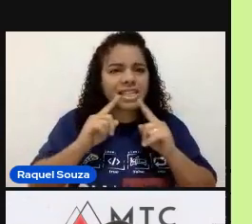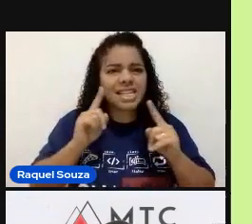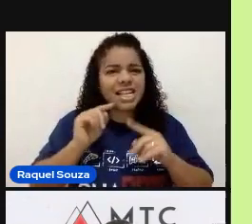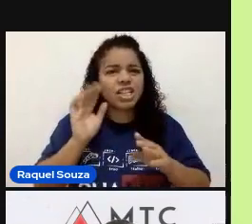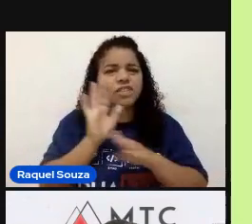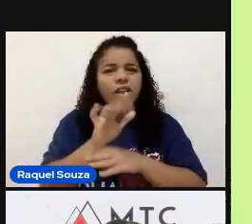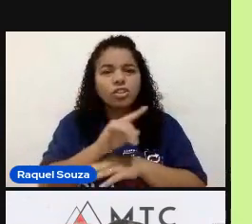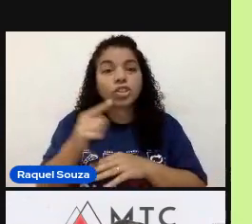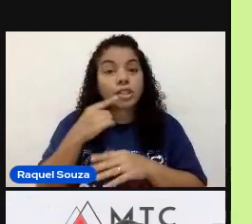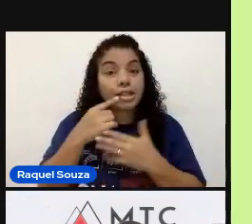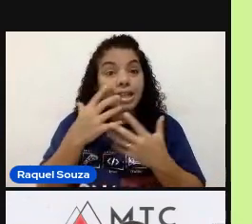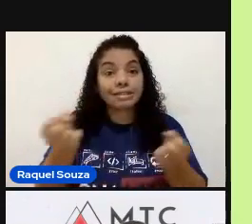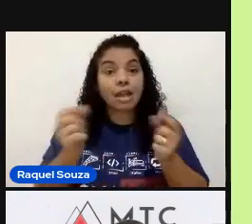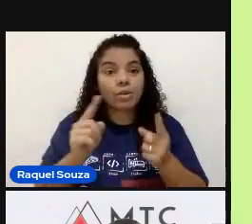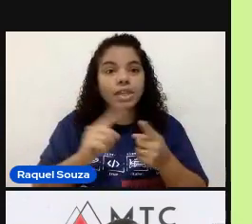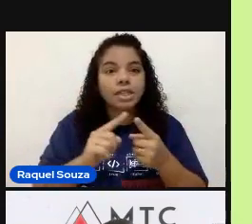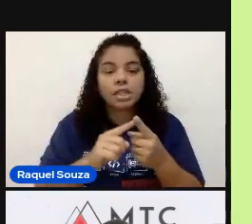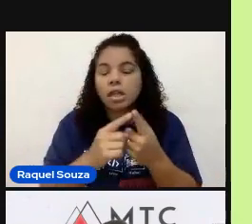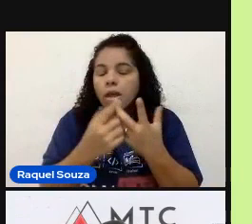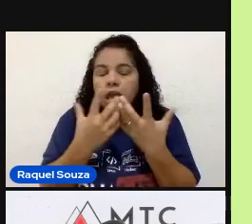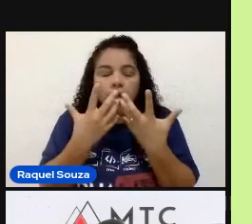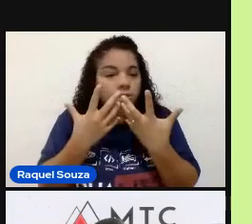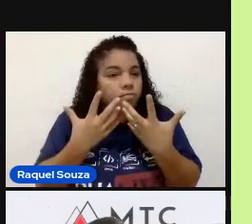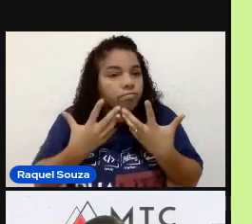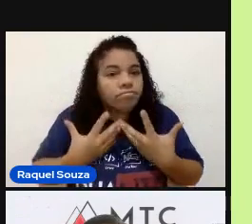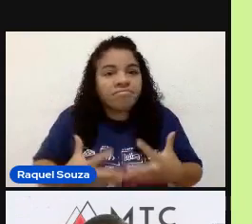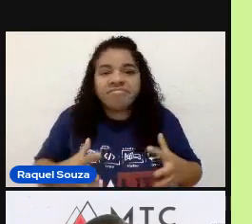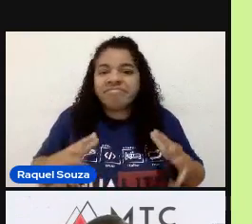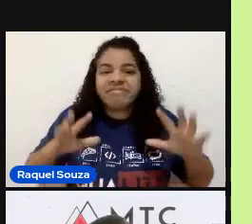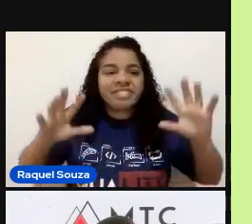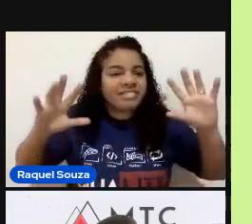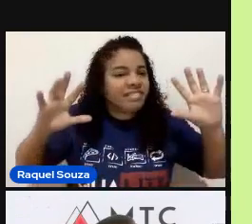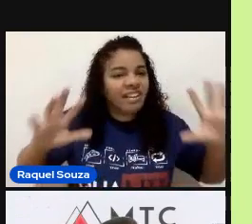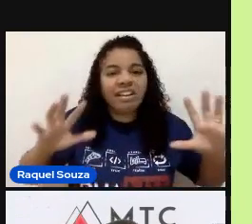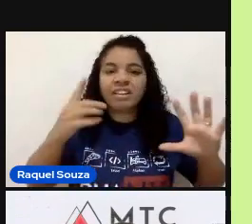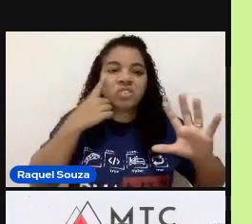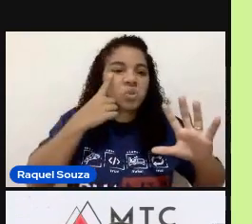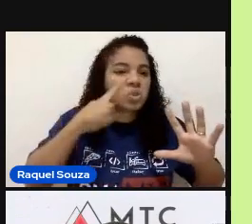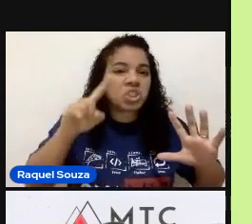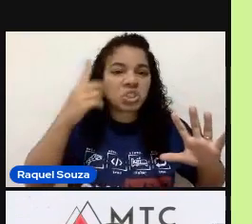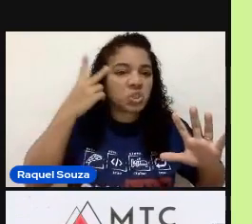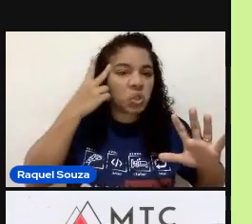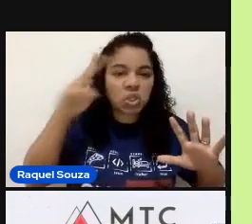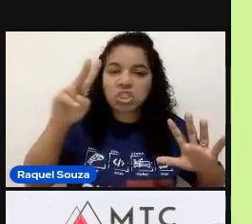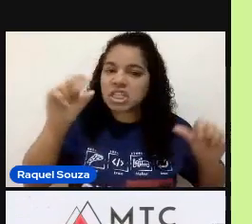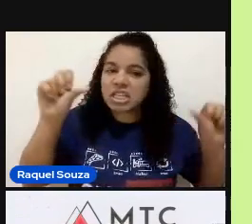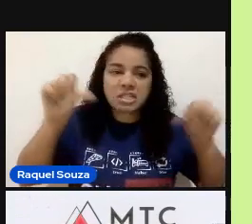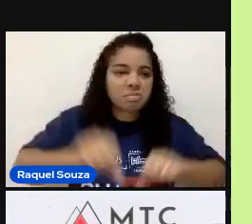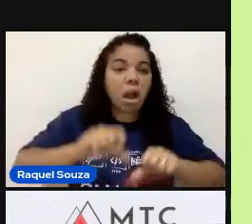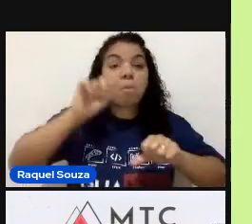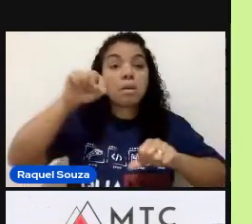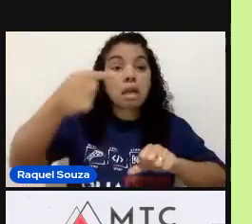construtiva. Então eu desabo na emoção. Eu passo um dia mal, 2, até começar a pensar e